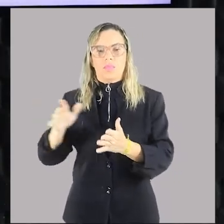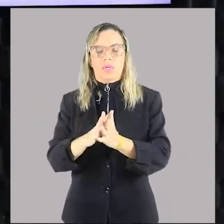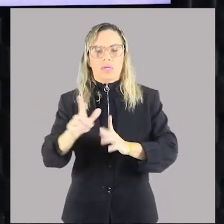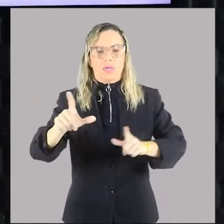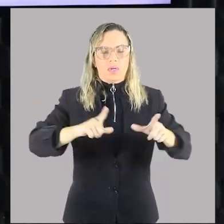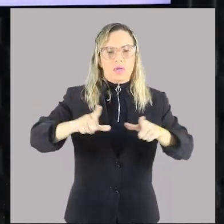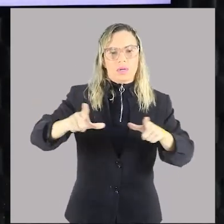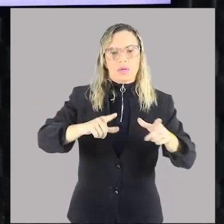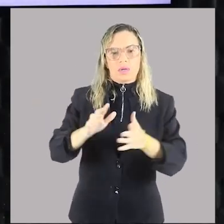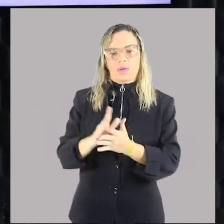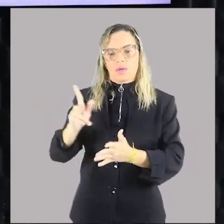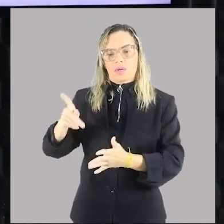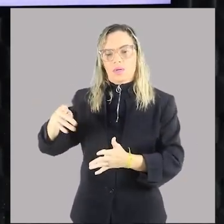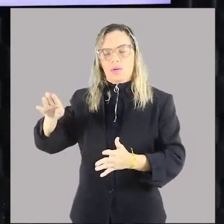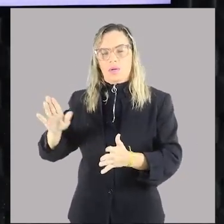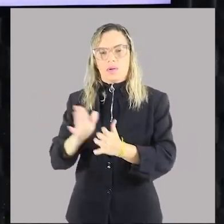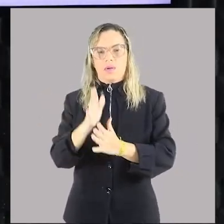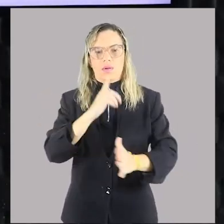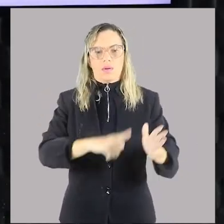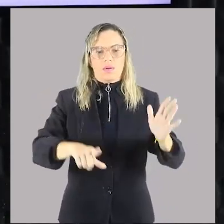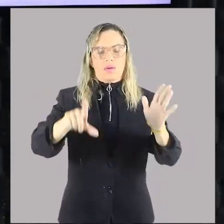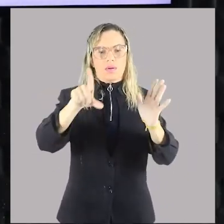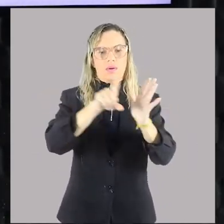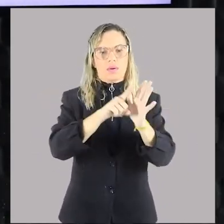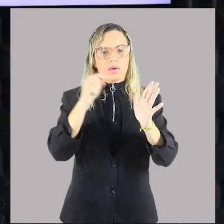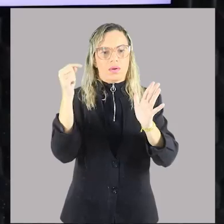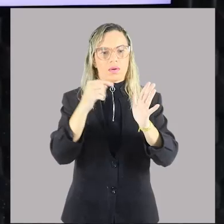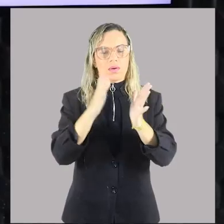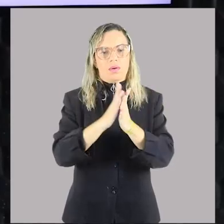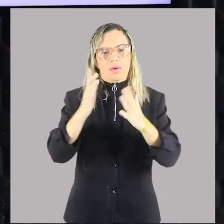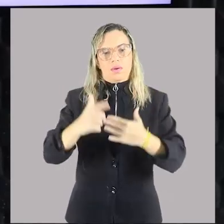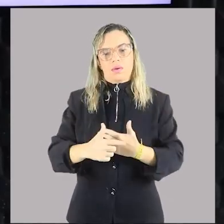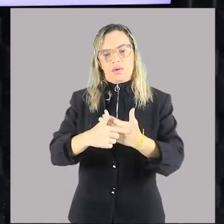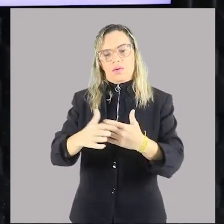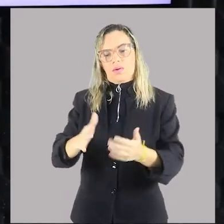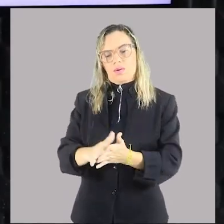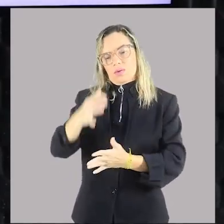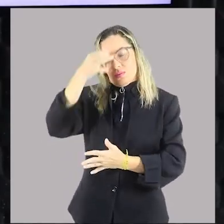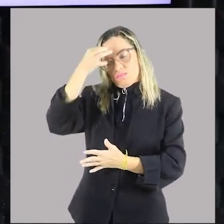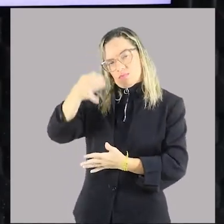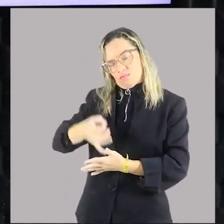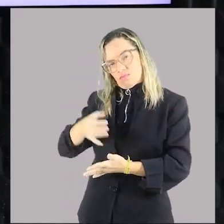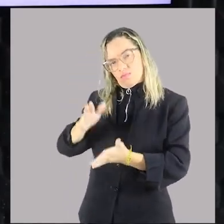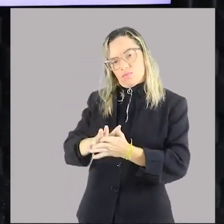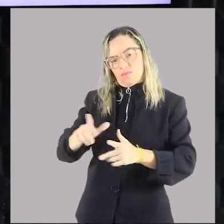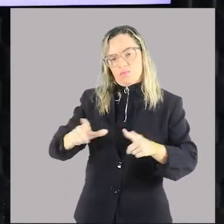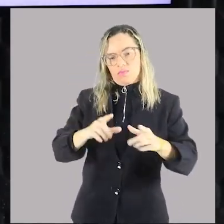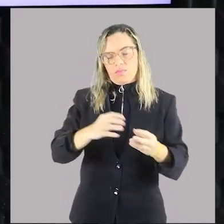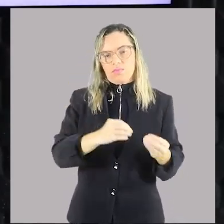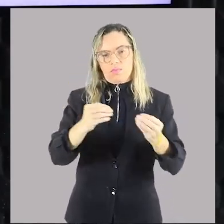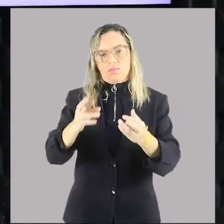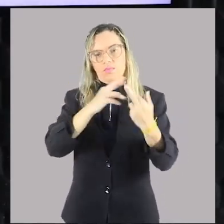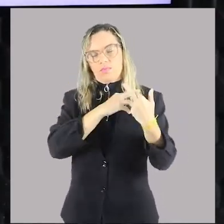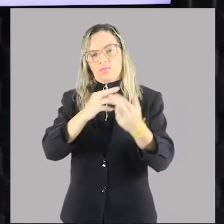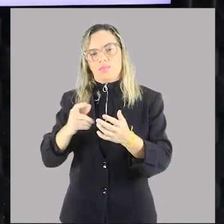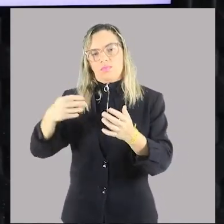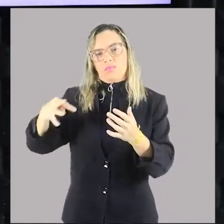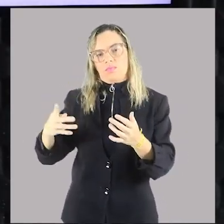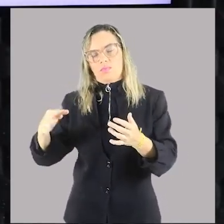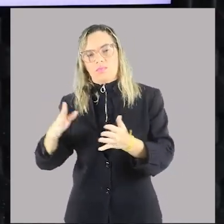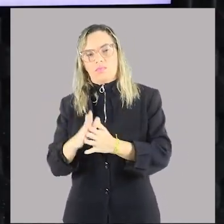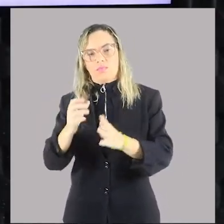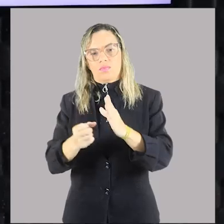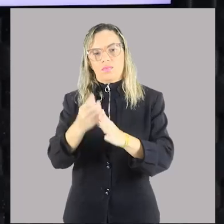por lei, determinado para as competências de autarquias,